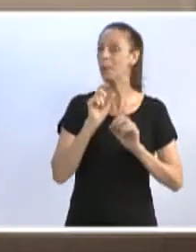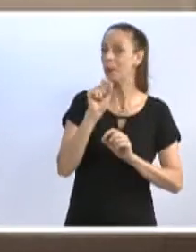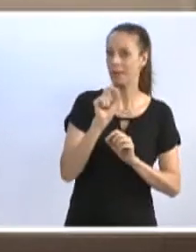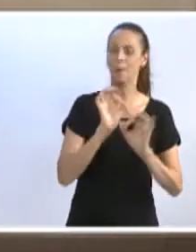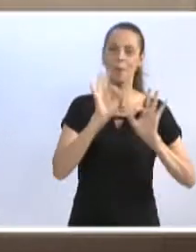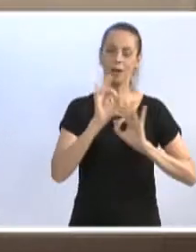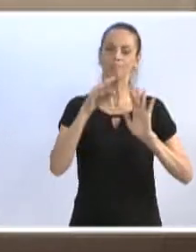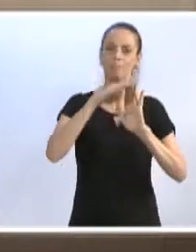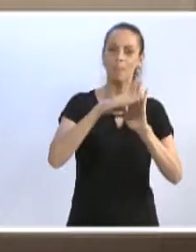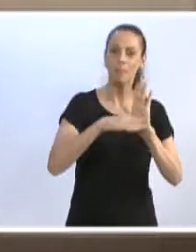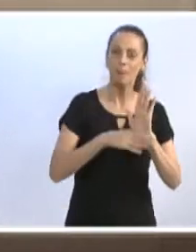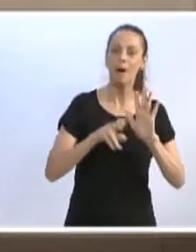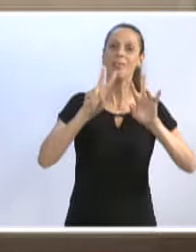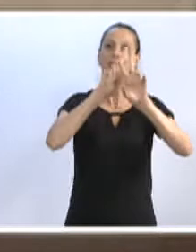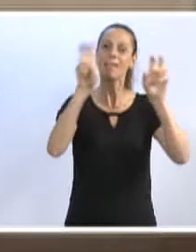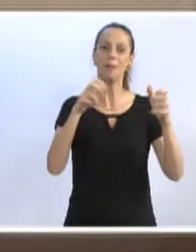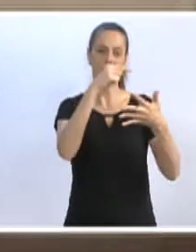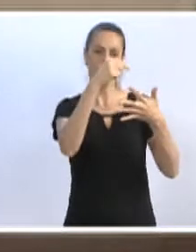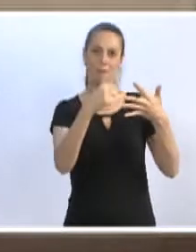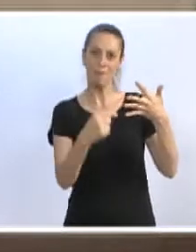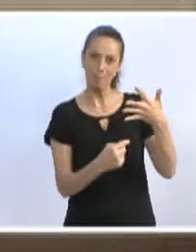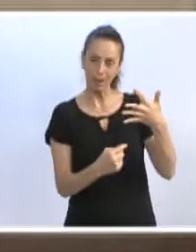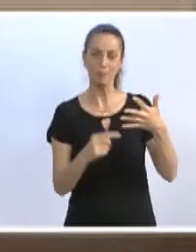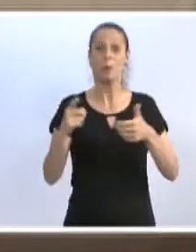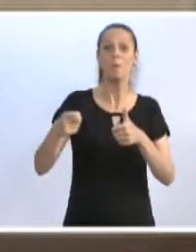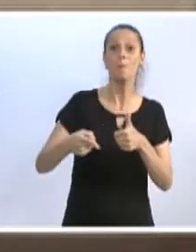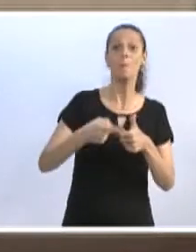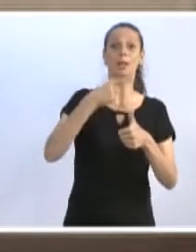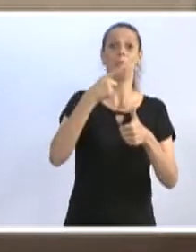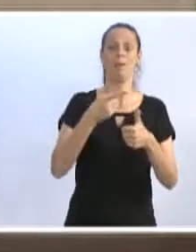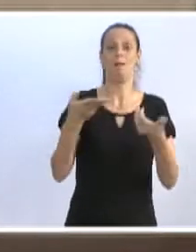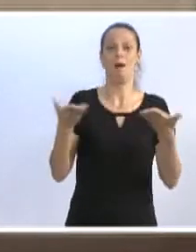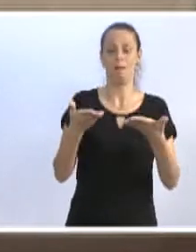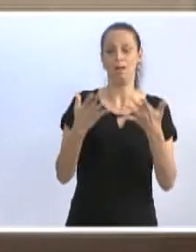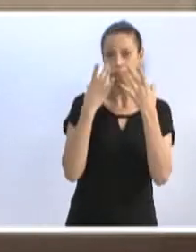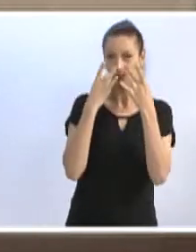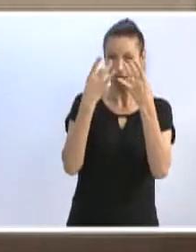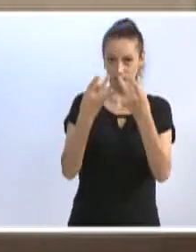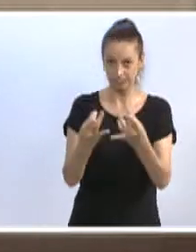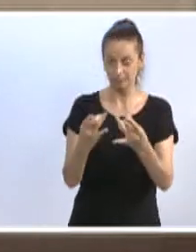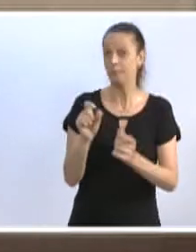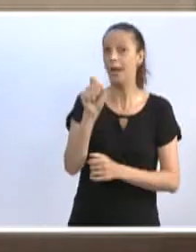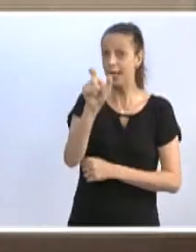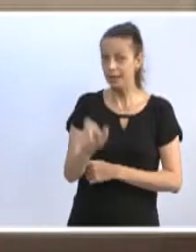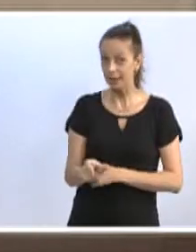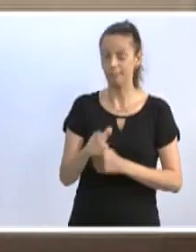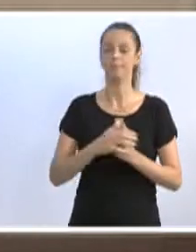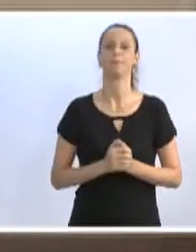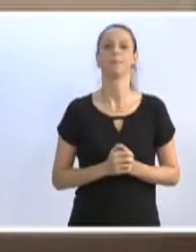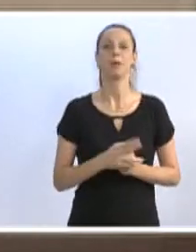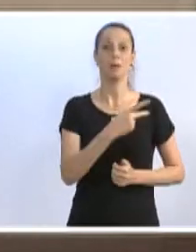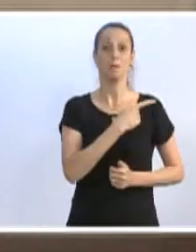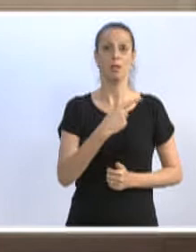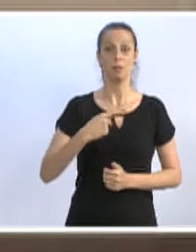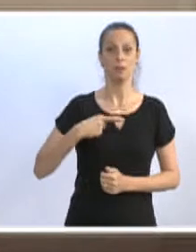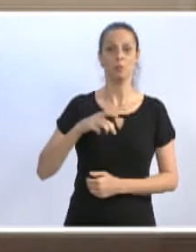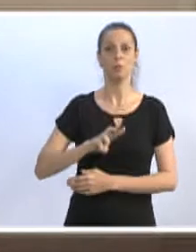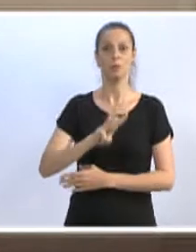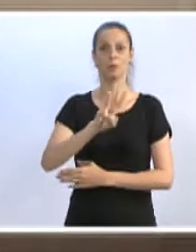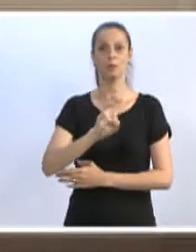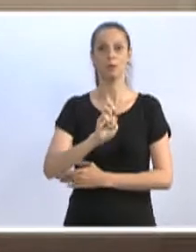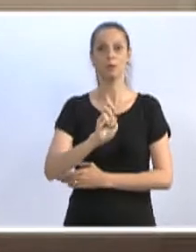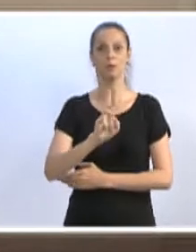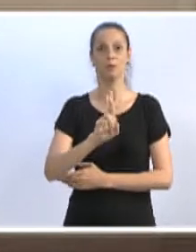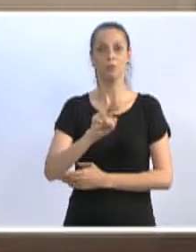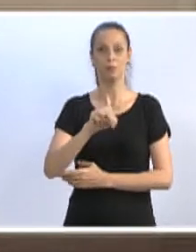o vereador Alba. Então, o primeiro que nós vamos ouvir está aqui inscrito, é o pastor Werner, que vai